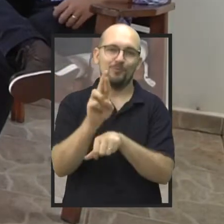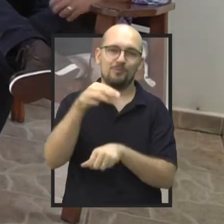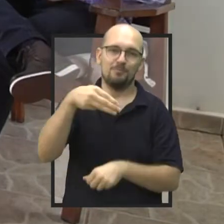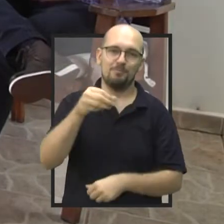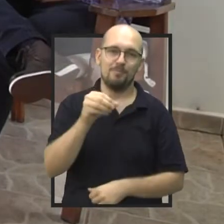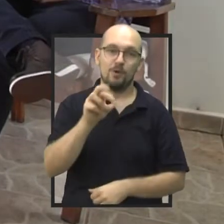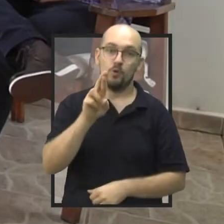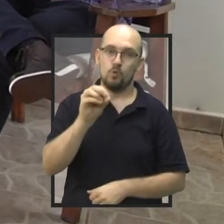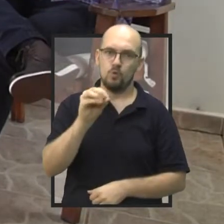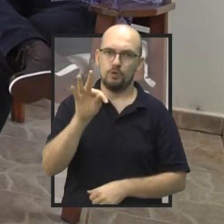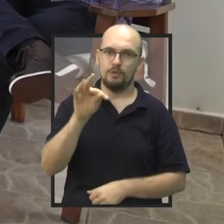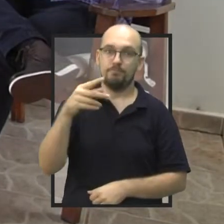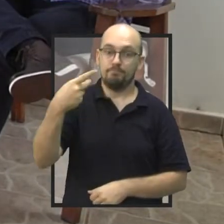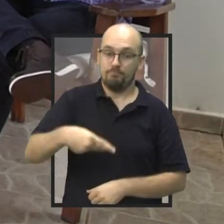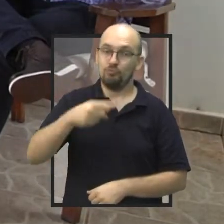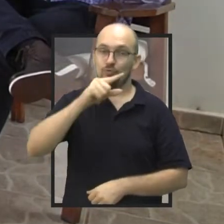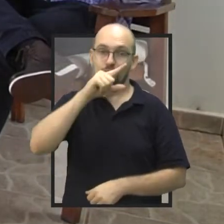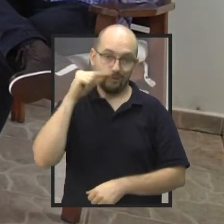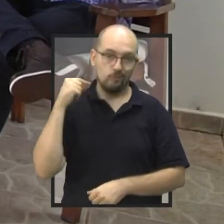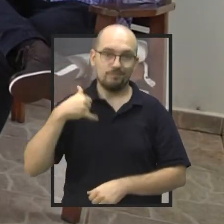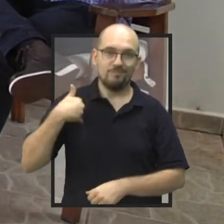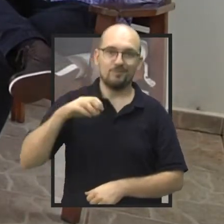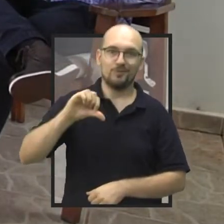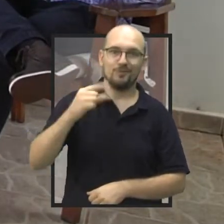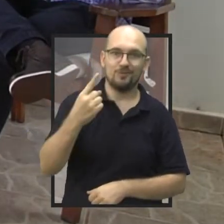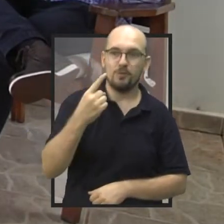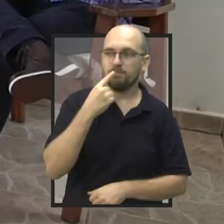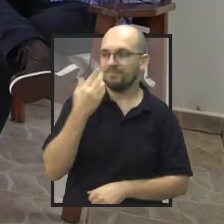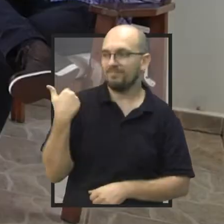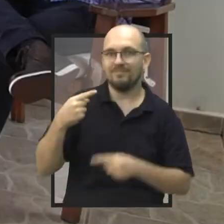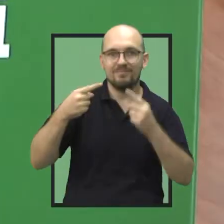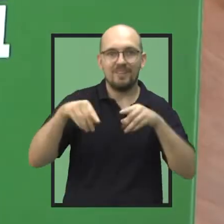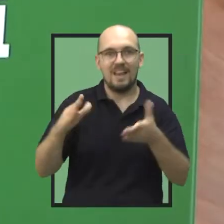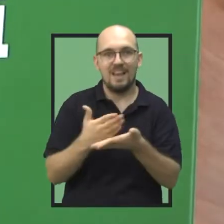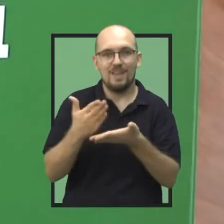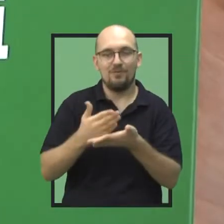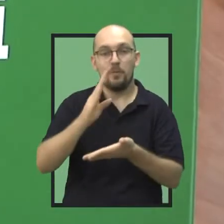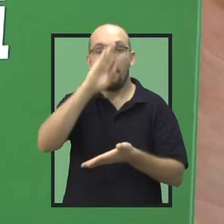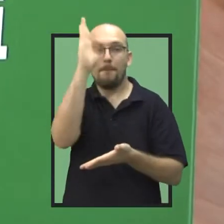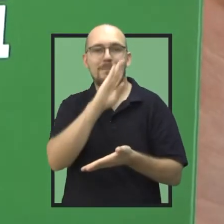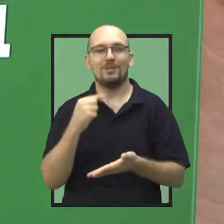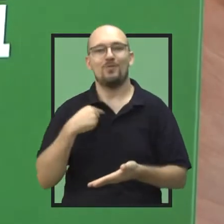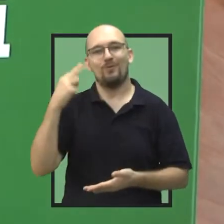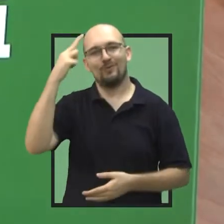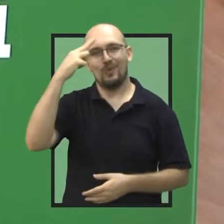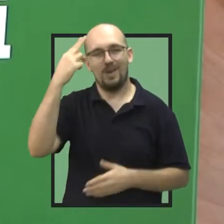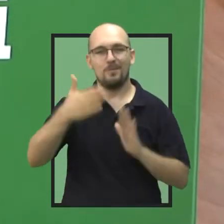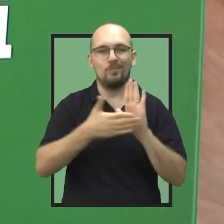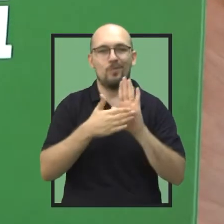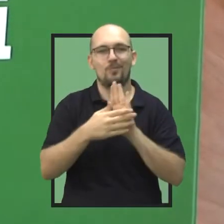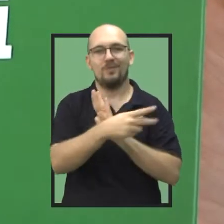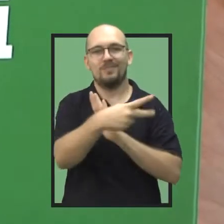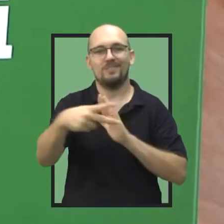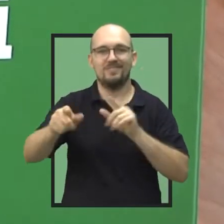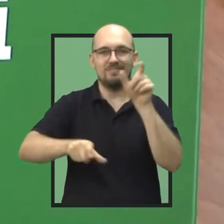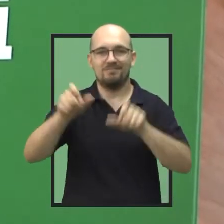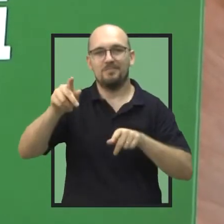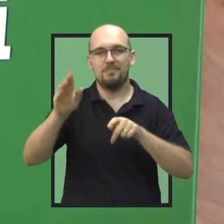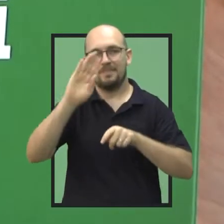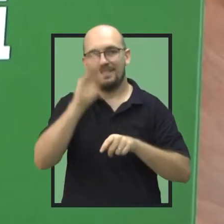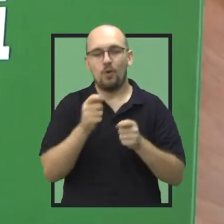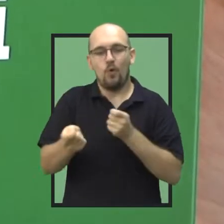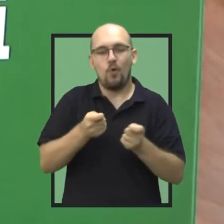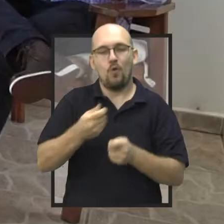de 91 anos de idade, que acaba de lançar o livro O Brasil que Sonhei, uma proposta para você, brasileiro,